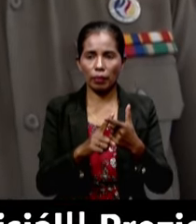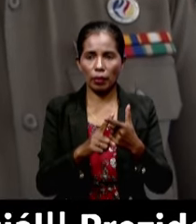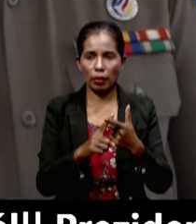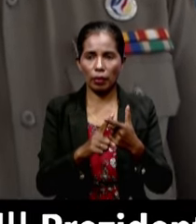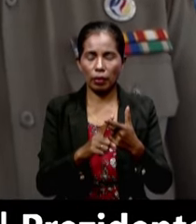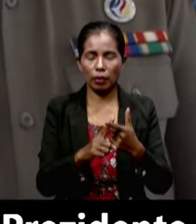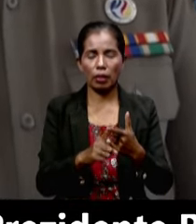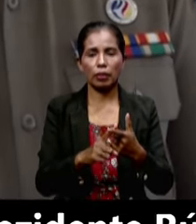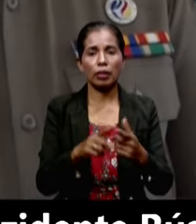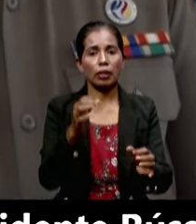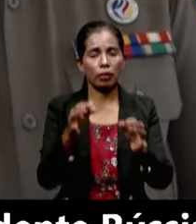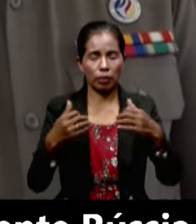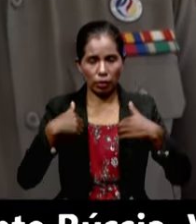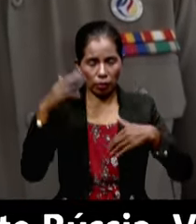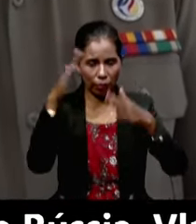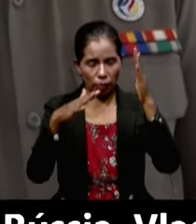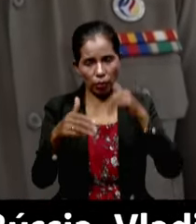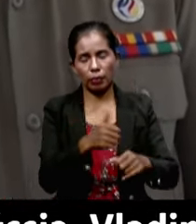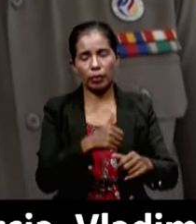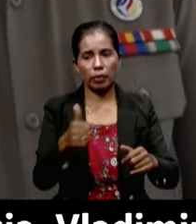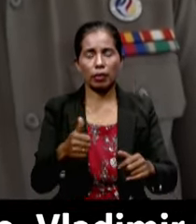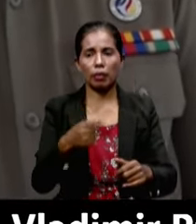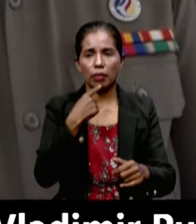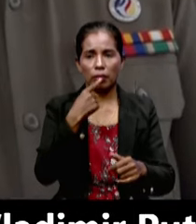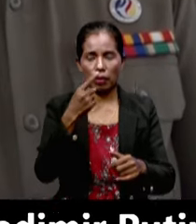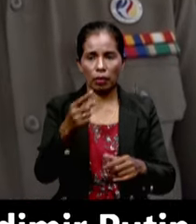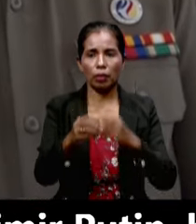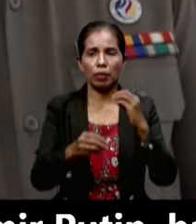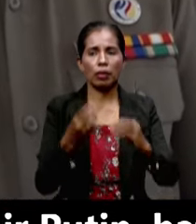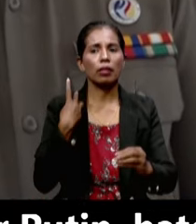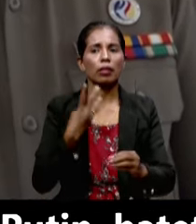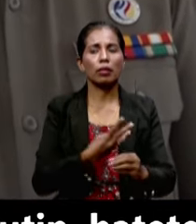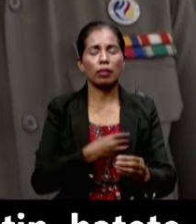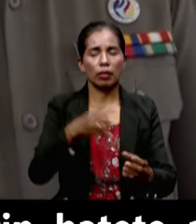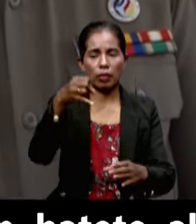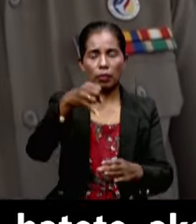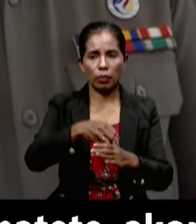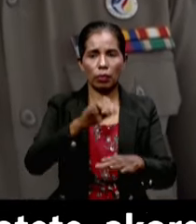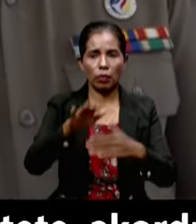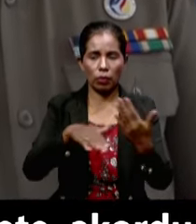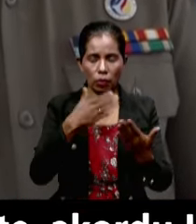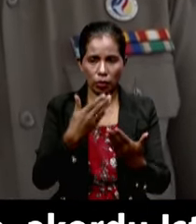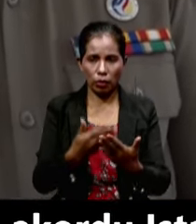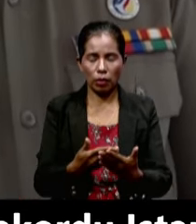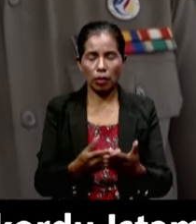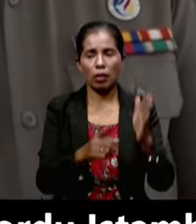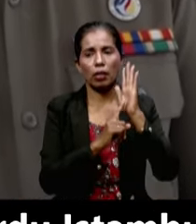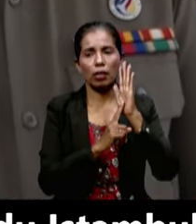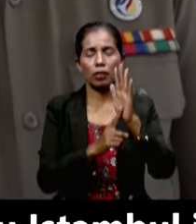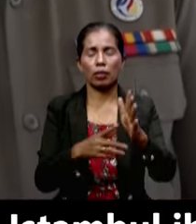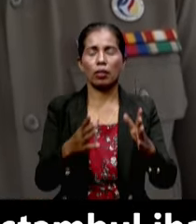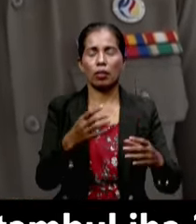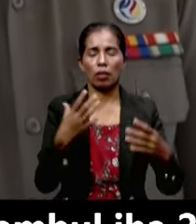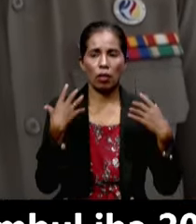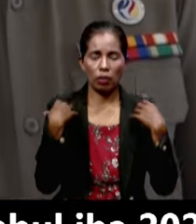atosan ruma e eles vêm só geral hatete kata ita se envolve parte hoto para aturune sai eles a força amiga